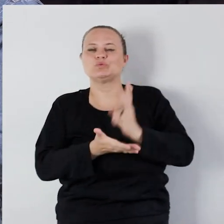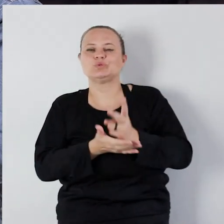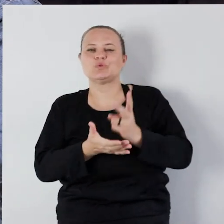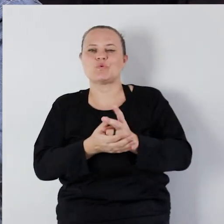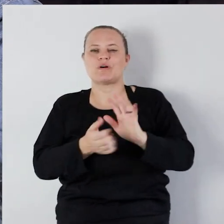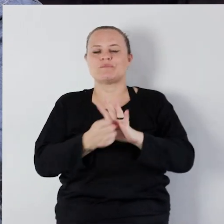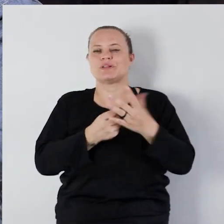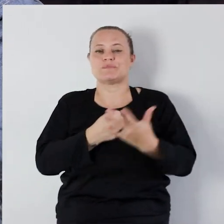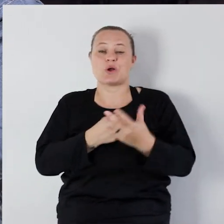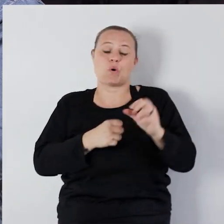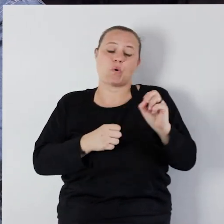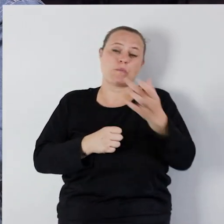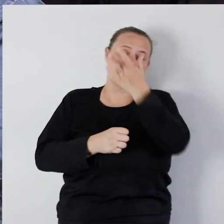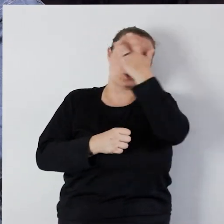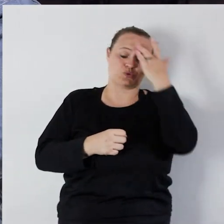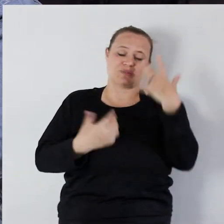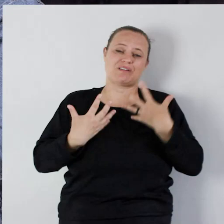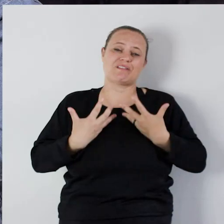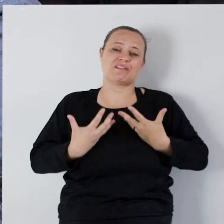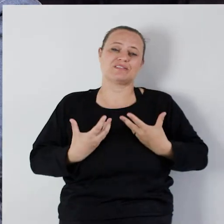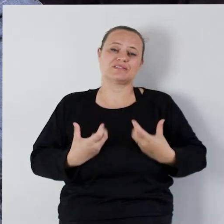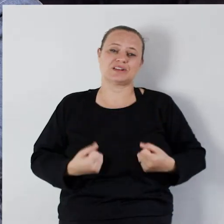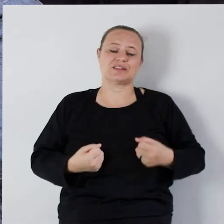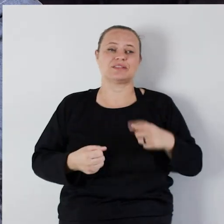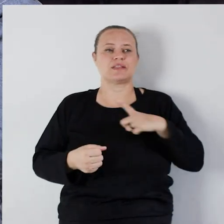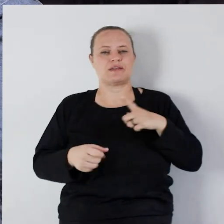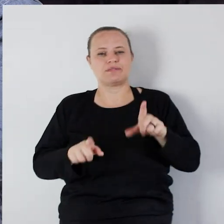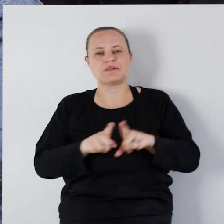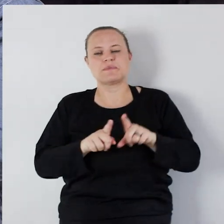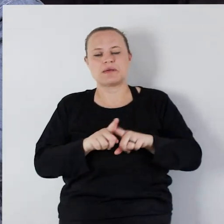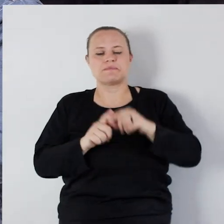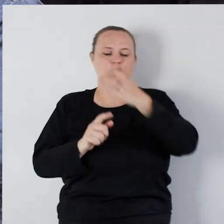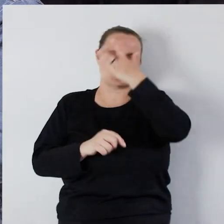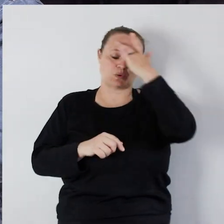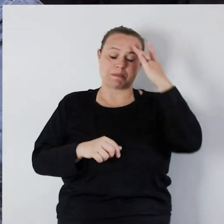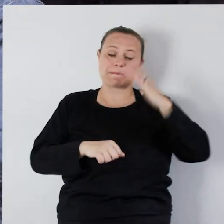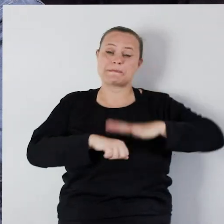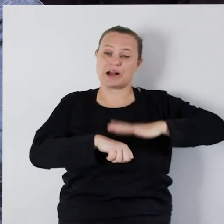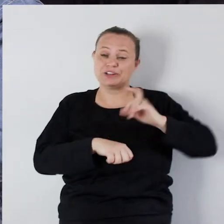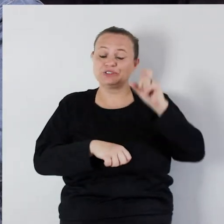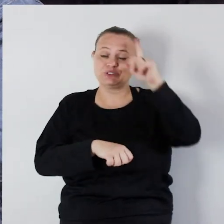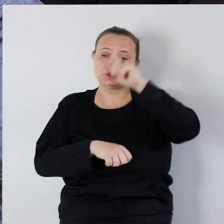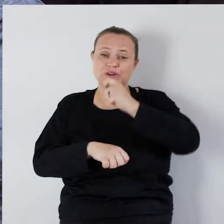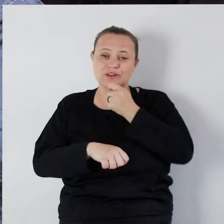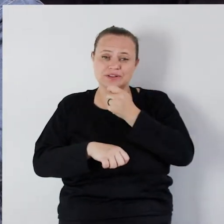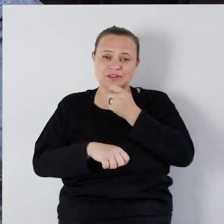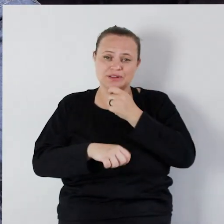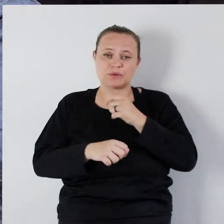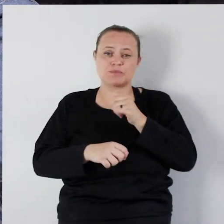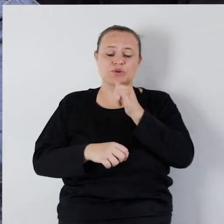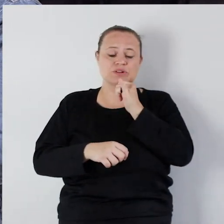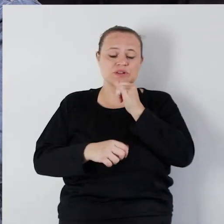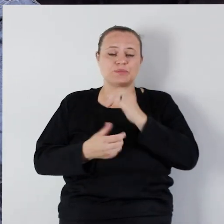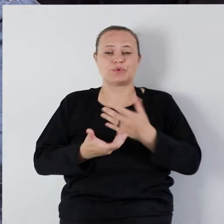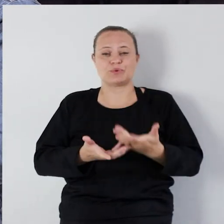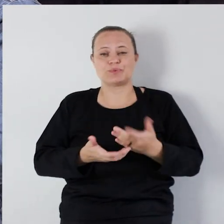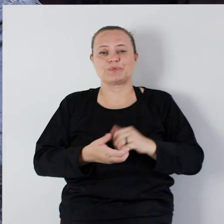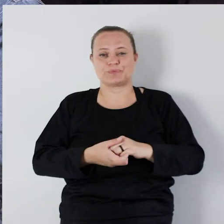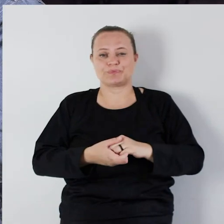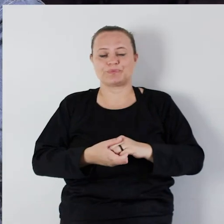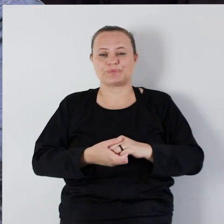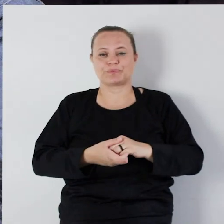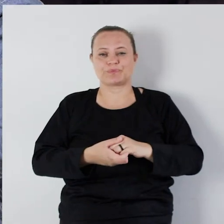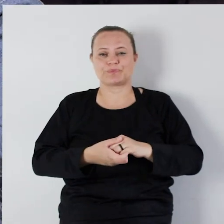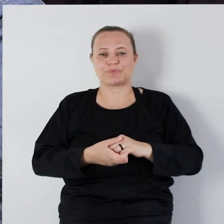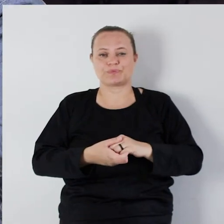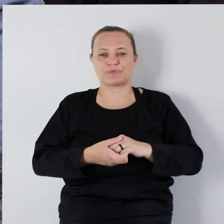por não ter condições e durante a pandemia não ter recebido a estrutura mínima, e outras por estarem cansadas mesmo, né? E